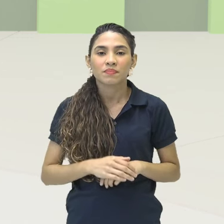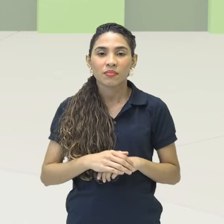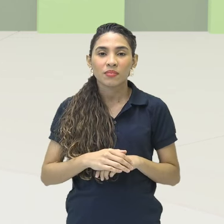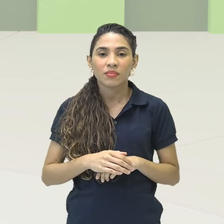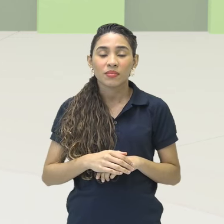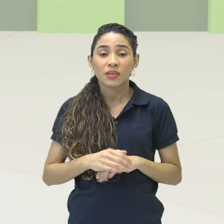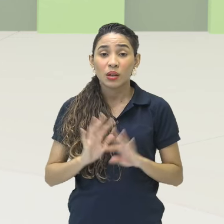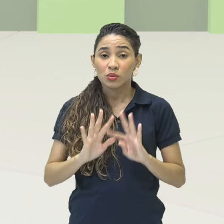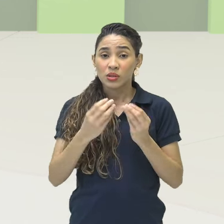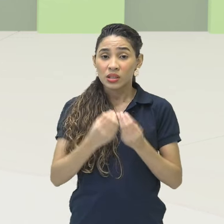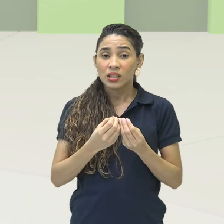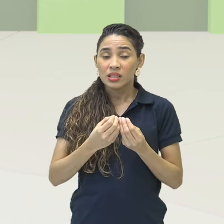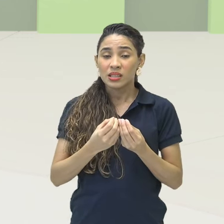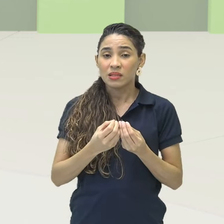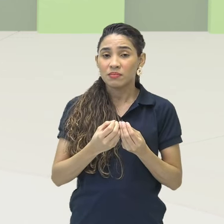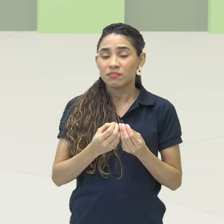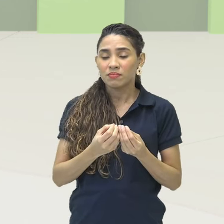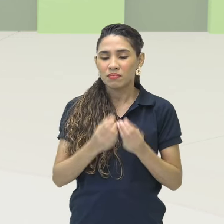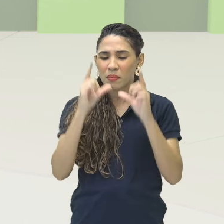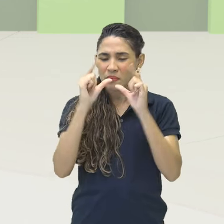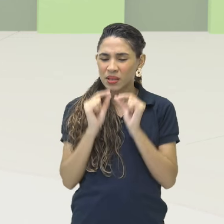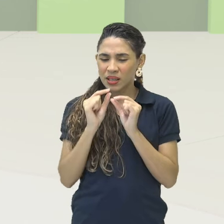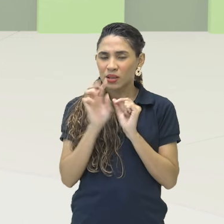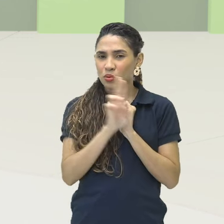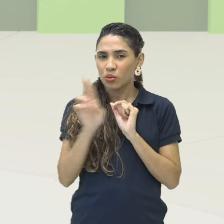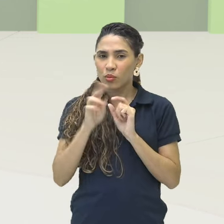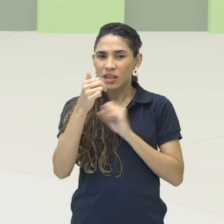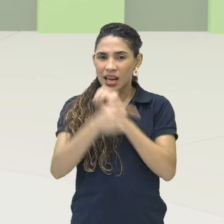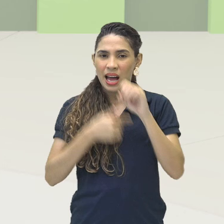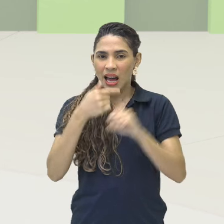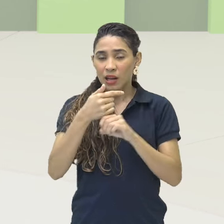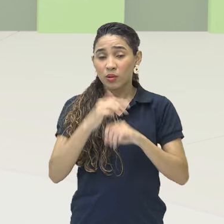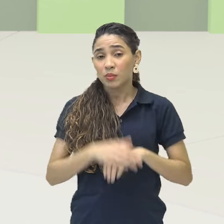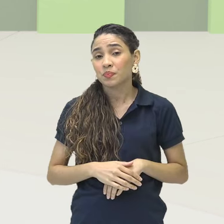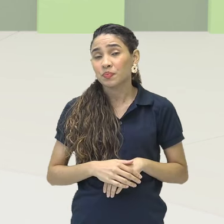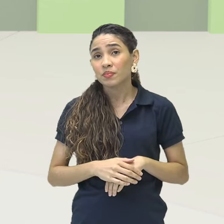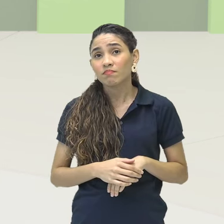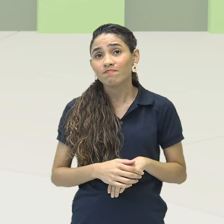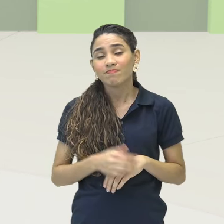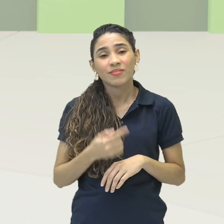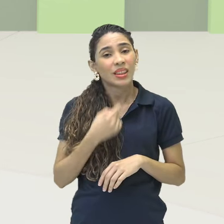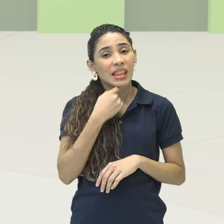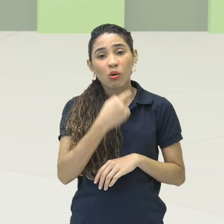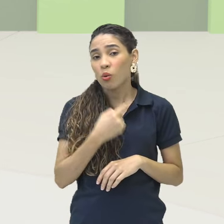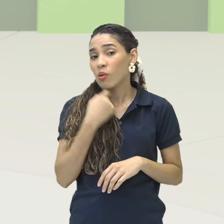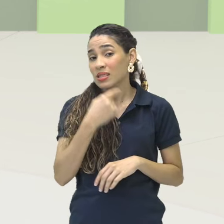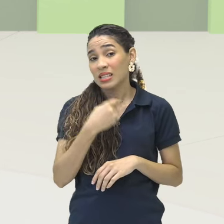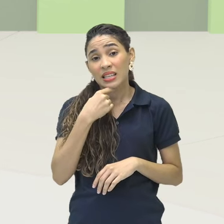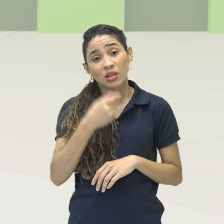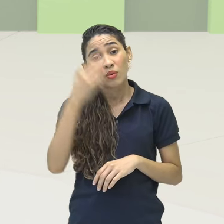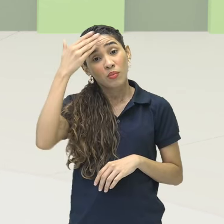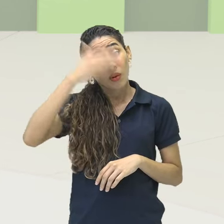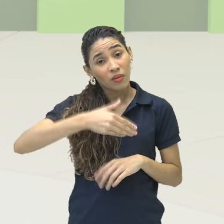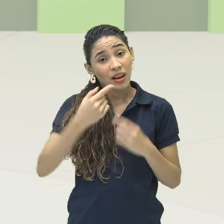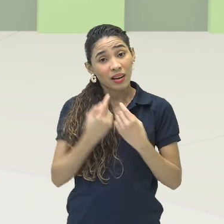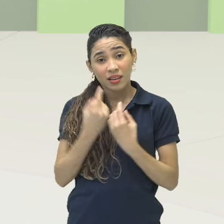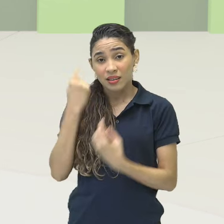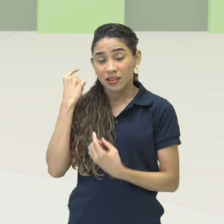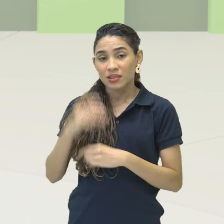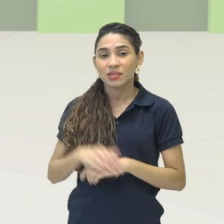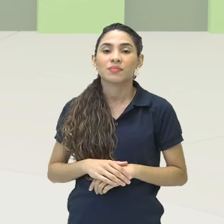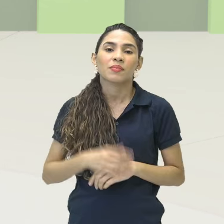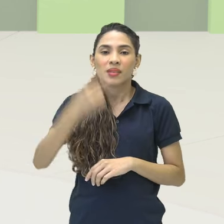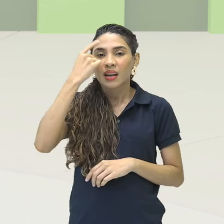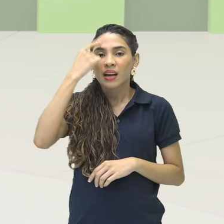era formada por algo muito pequeno que eles chamaram de átomo. Como eles não conseguiram comprovar na época,